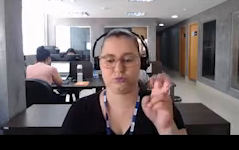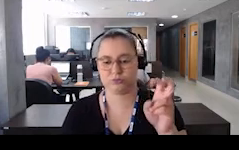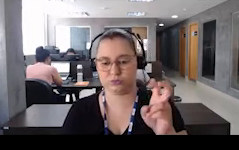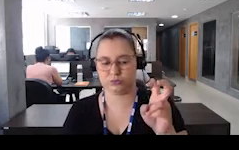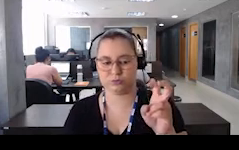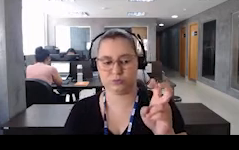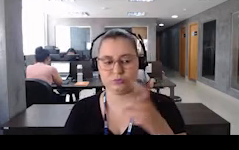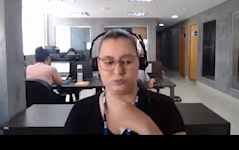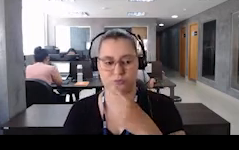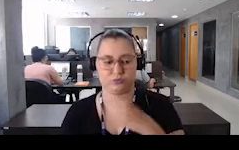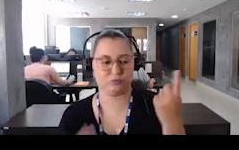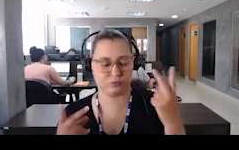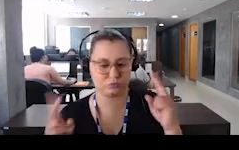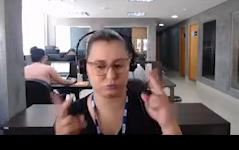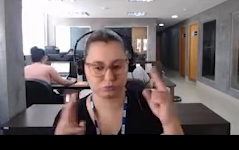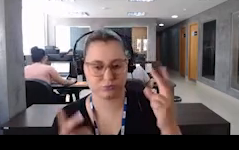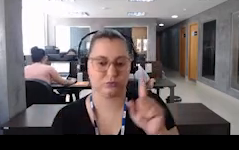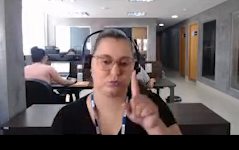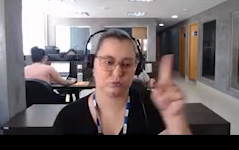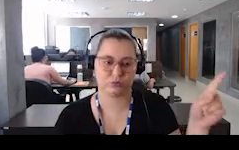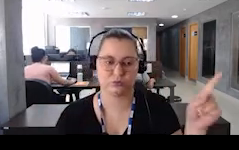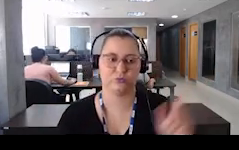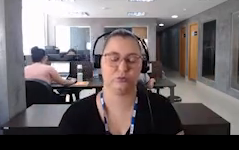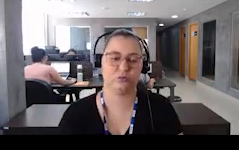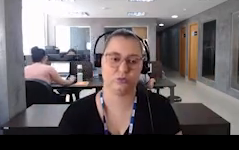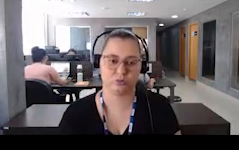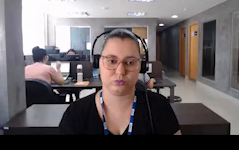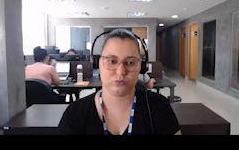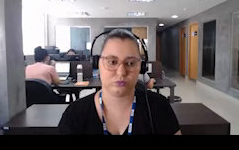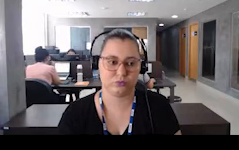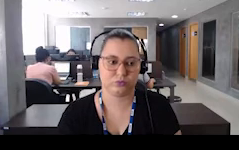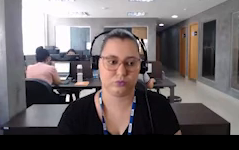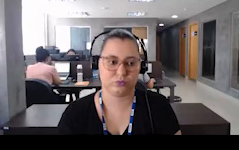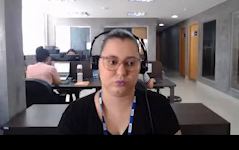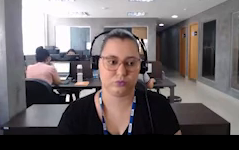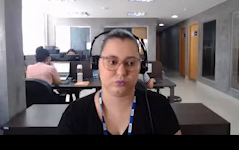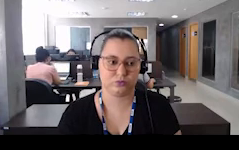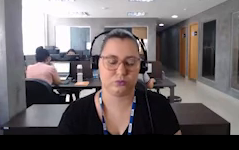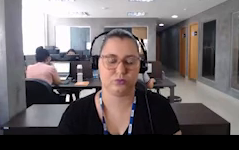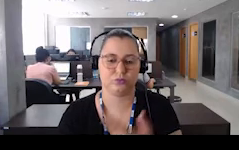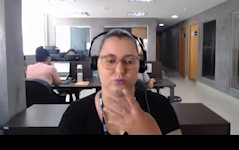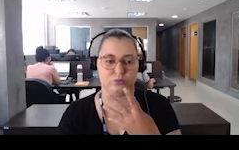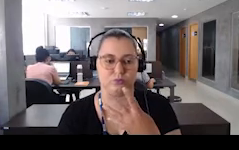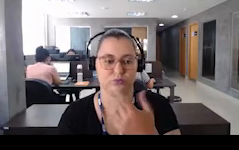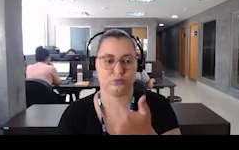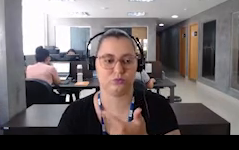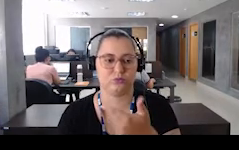24,95 ohms, né? Então, o valor que você precisa colocar lá na SAP é esse aqui, ó. R total é quanto?